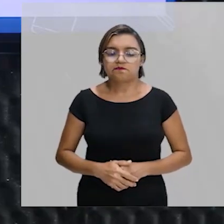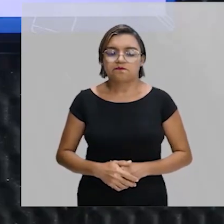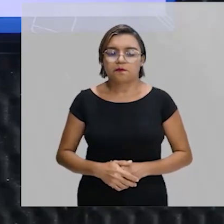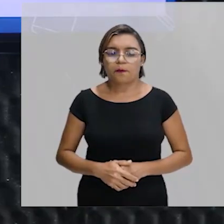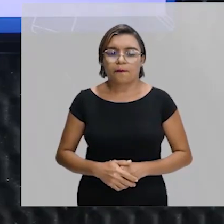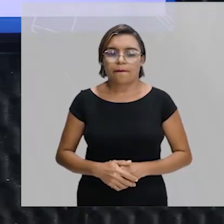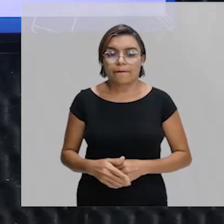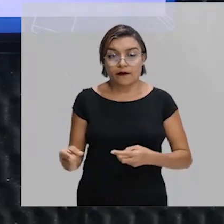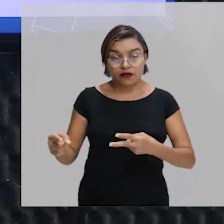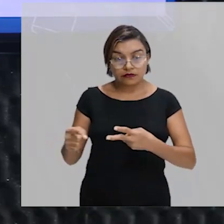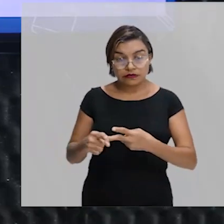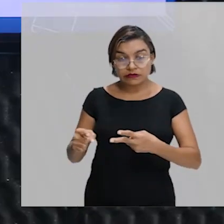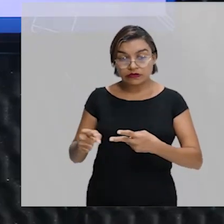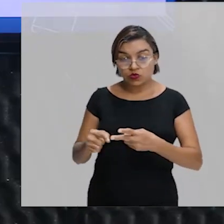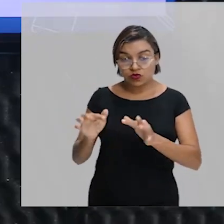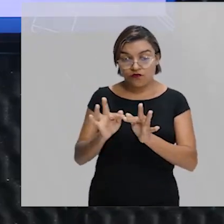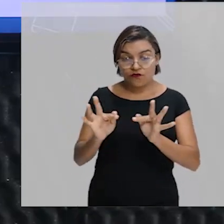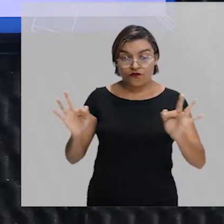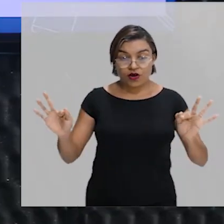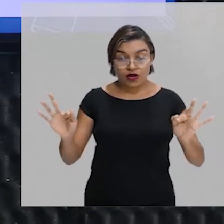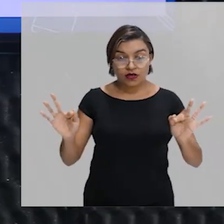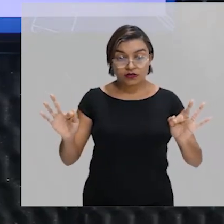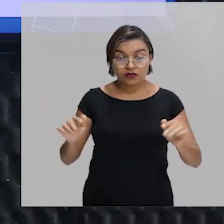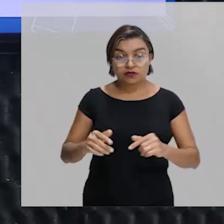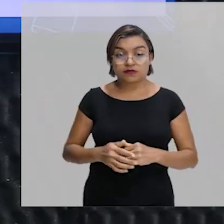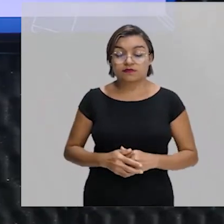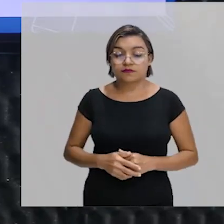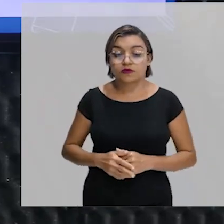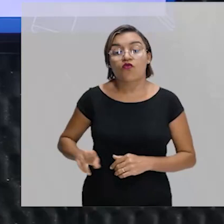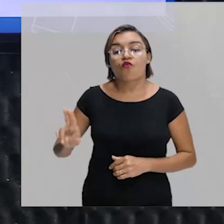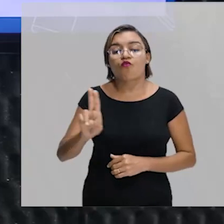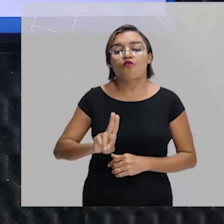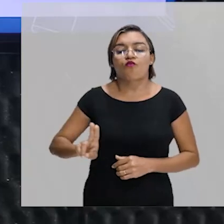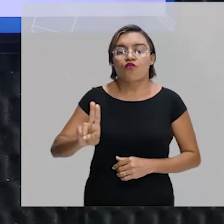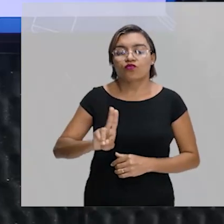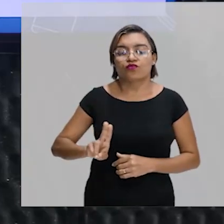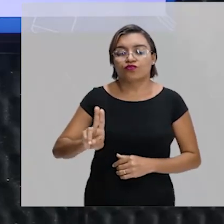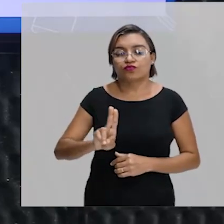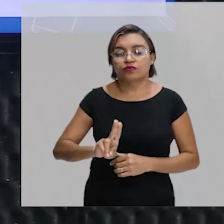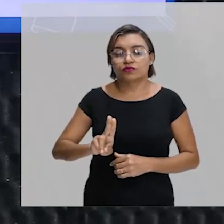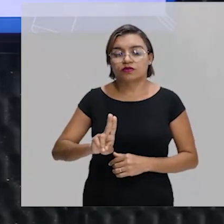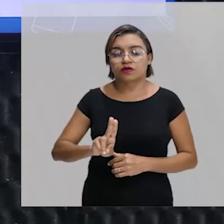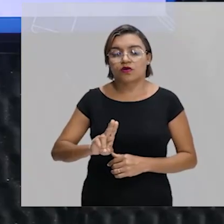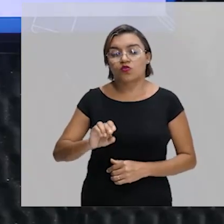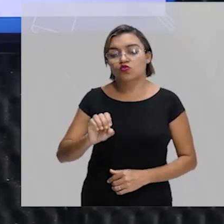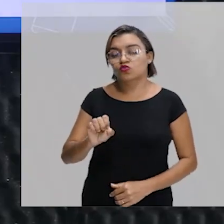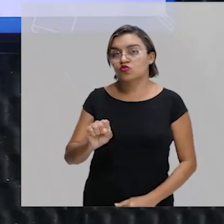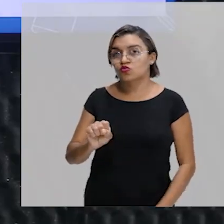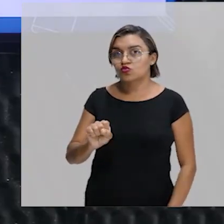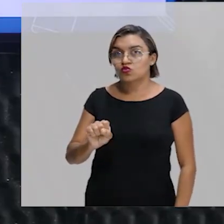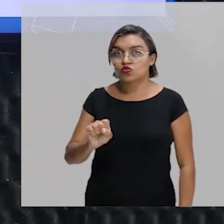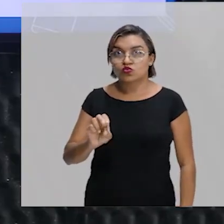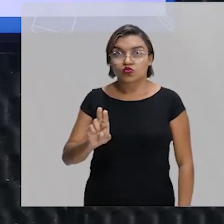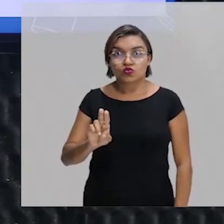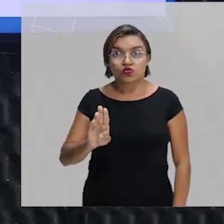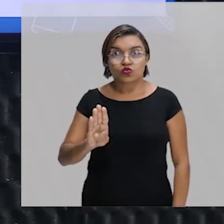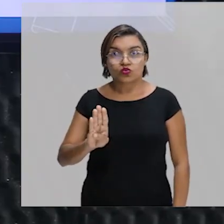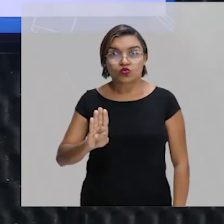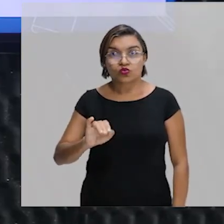E na segunda oração, que é a oração subordinada, eu vou utilizar o subjuntivo.